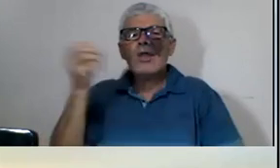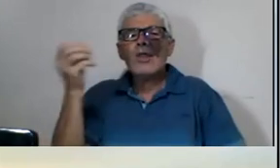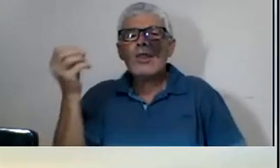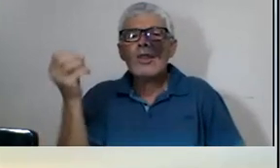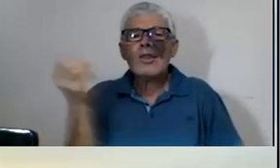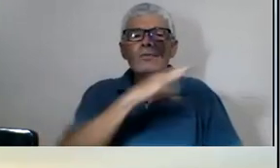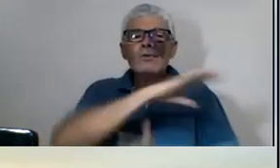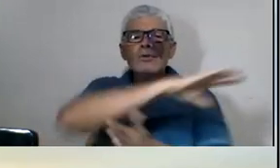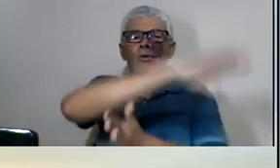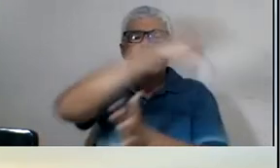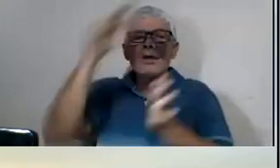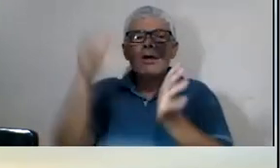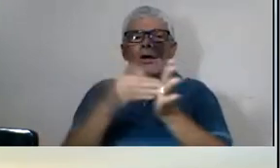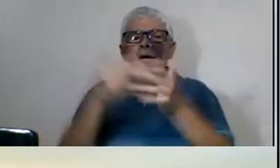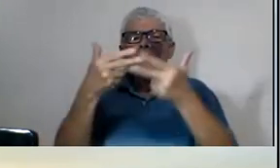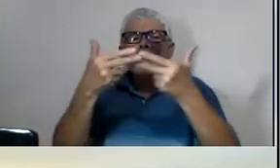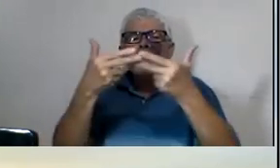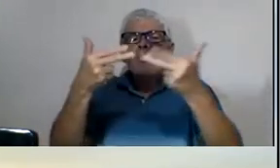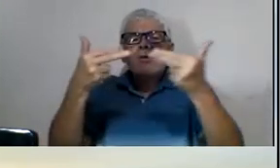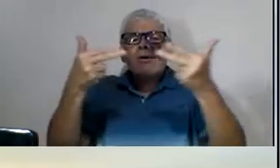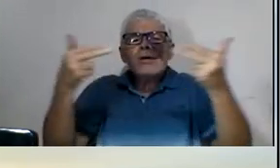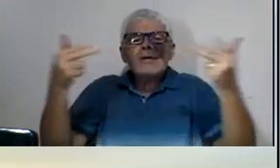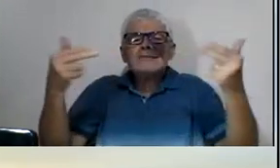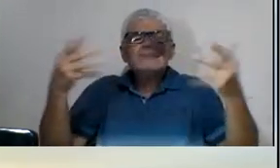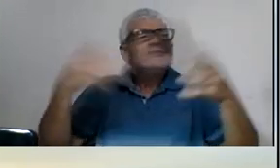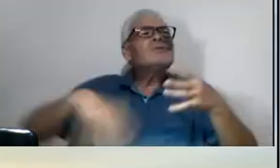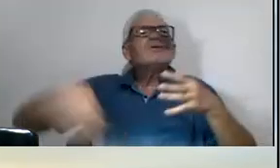Eu queria ler uma passagem, não,